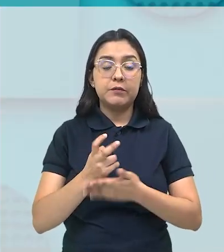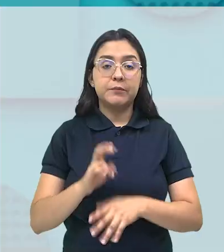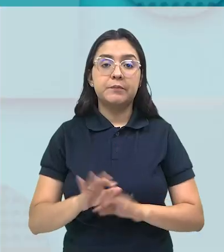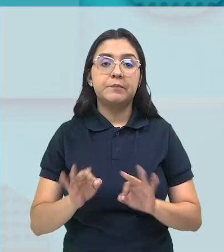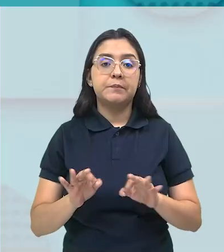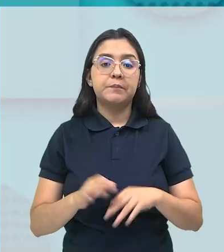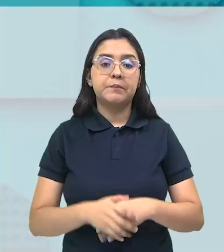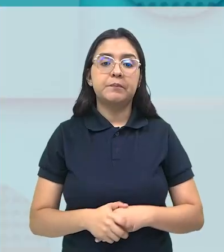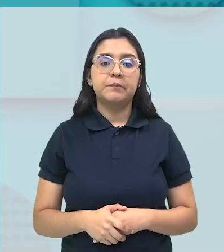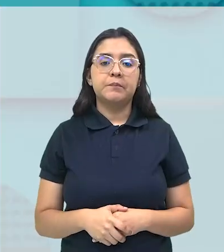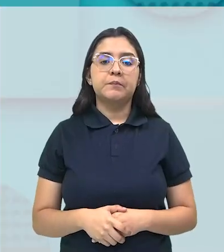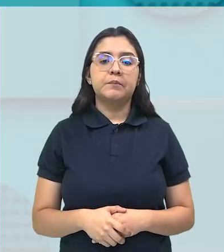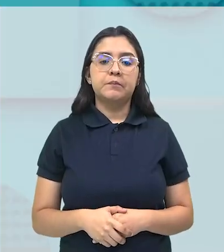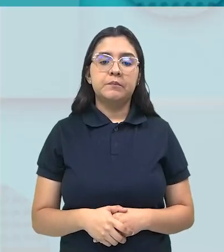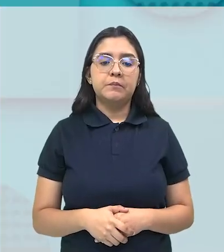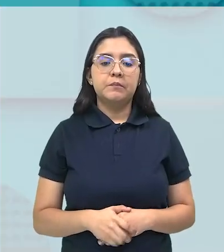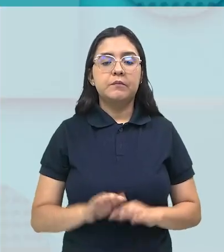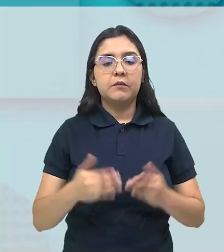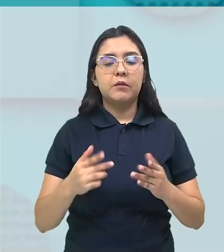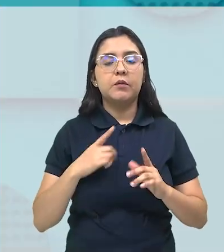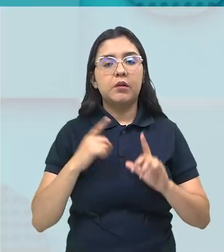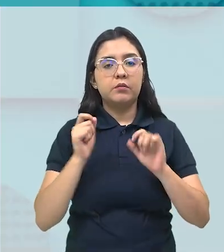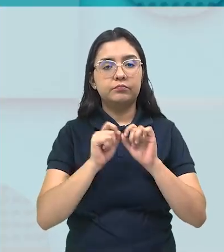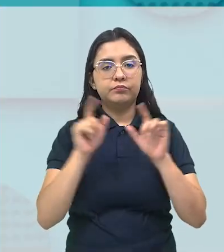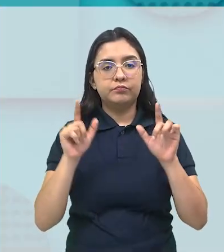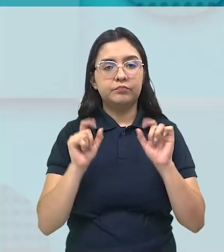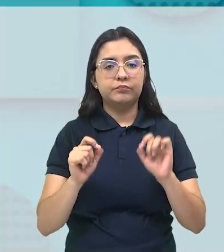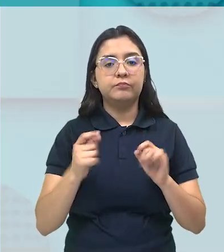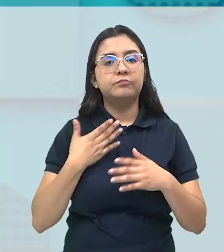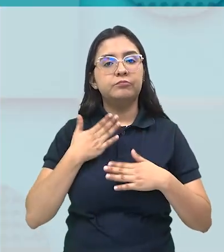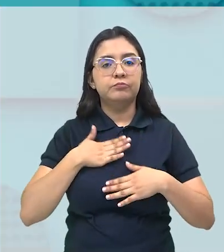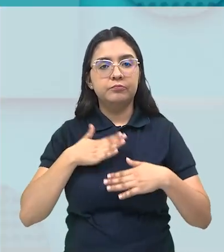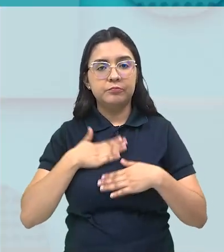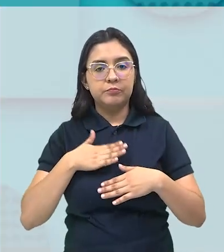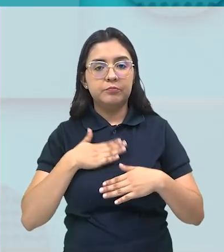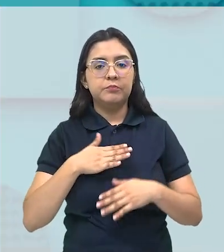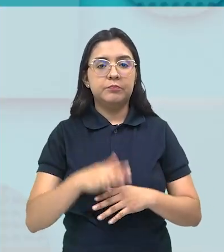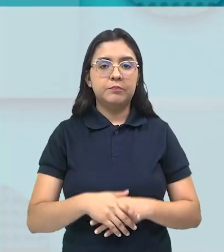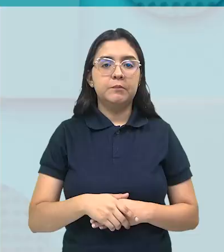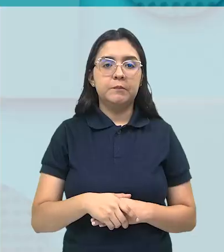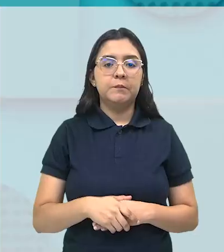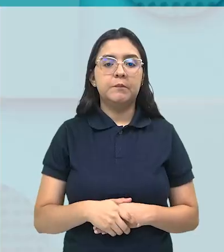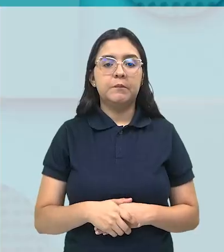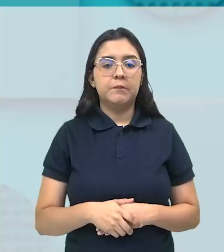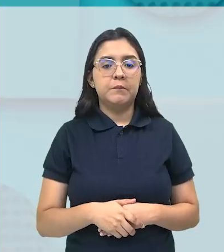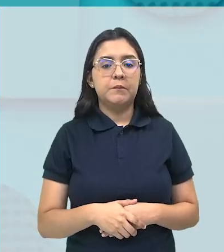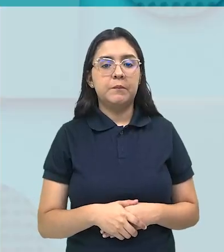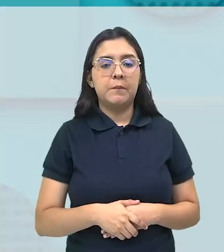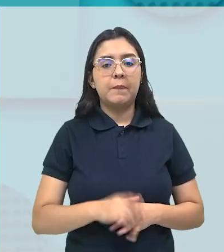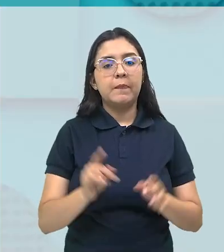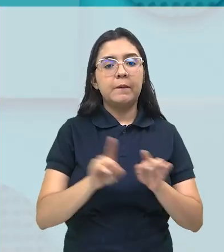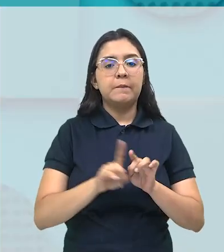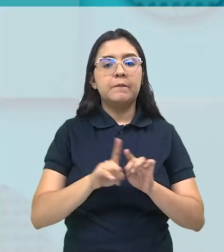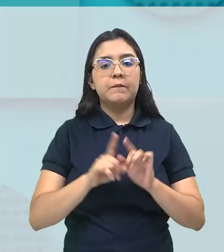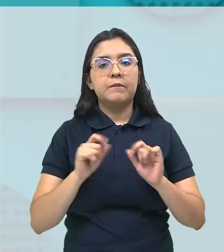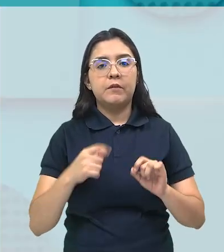simples convulsão, tá bom, gente? Então, quando ela acordar, aí acalme a pessoa, ela vai estar num